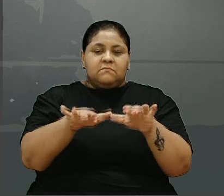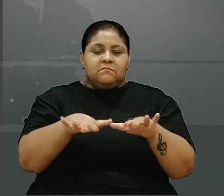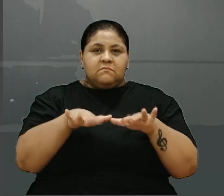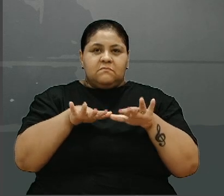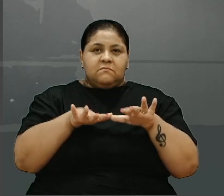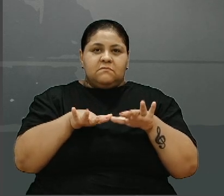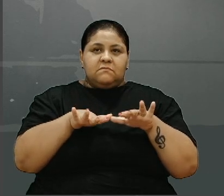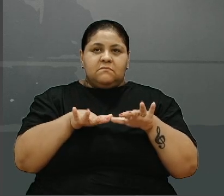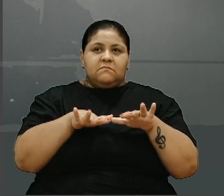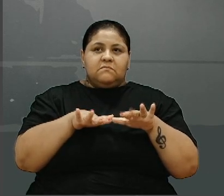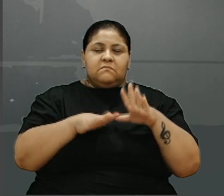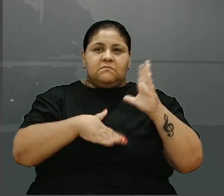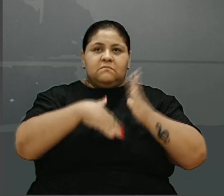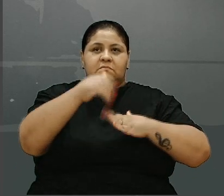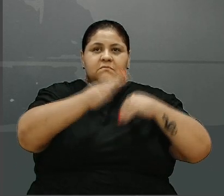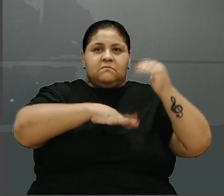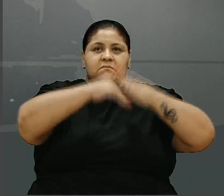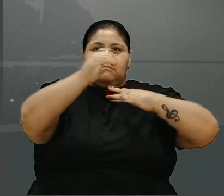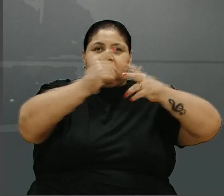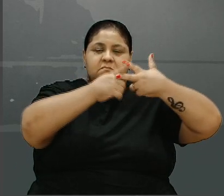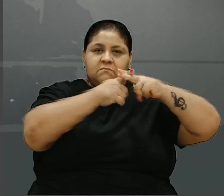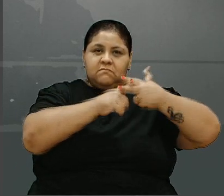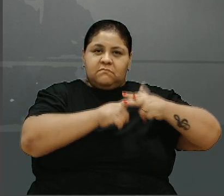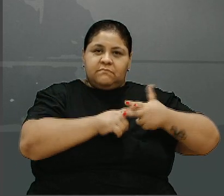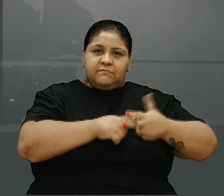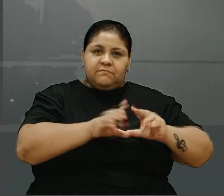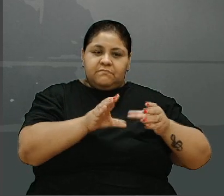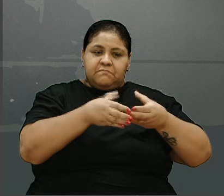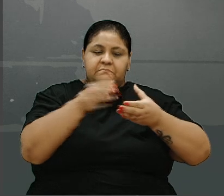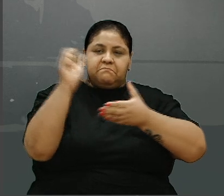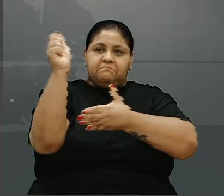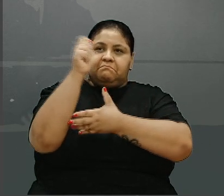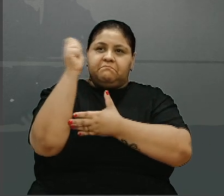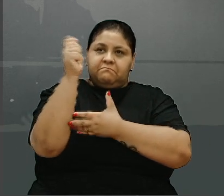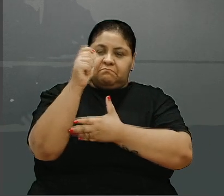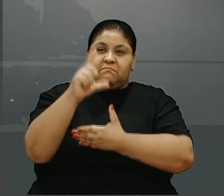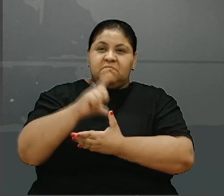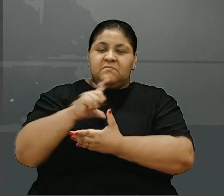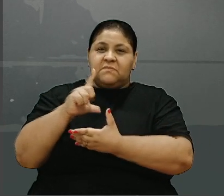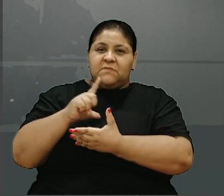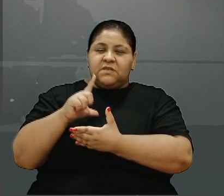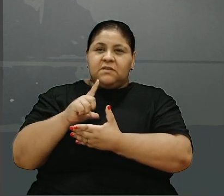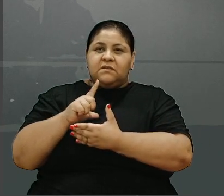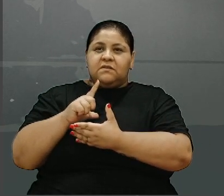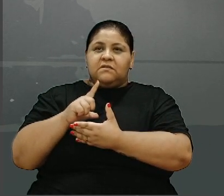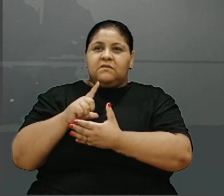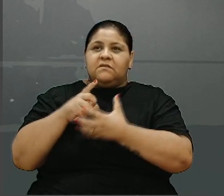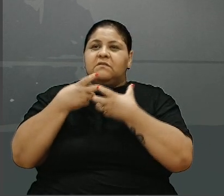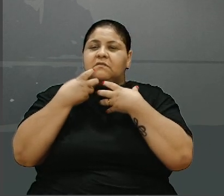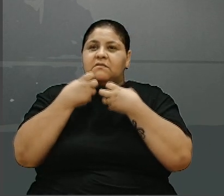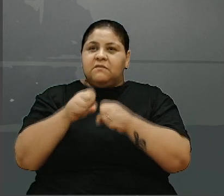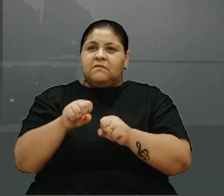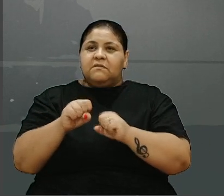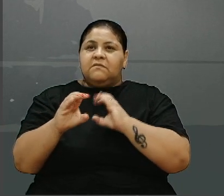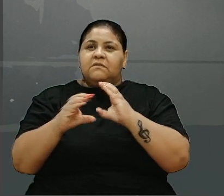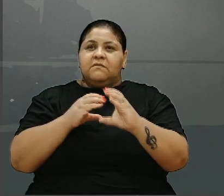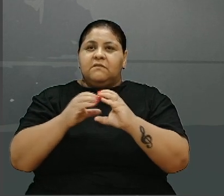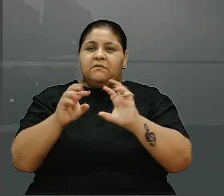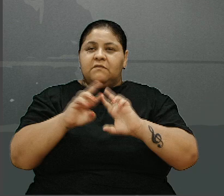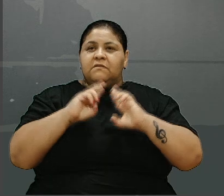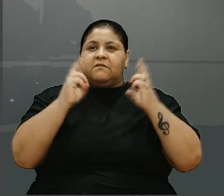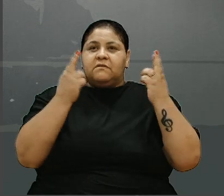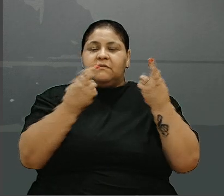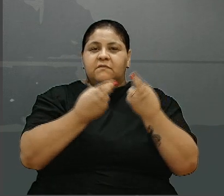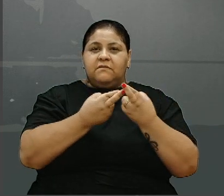para a reconstrução, manutenção do Clube Gaúcho. Estivemos na SECOM, na Secretaria de Comunicação, na reunião